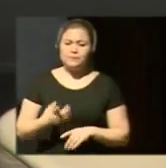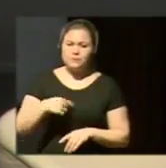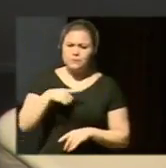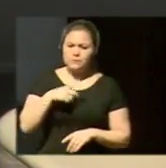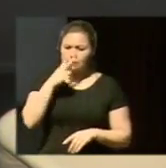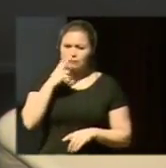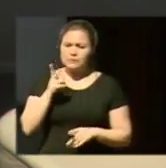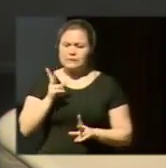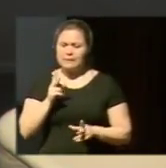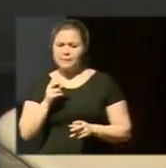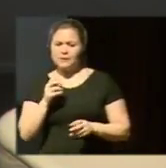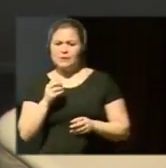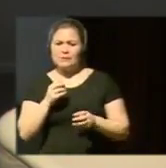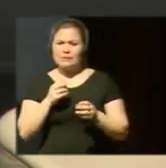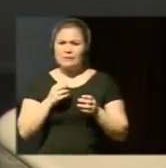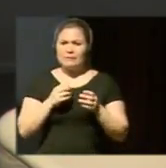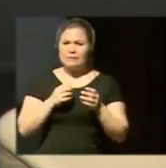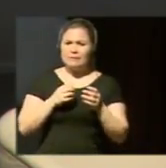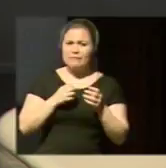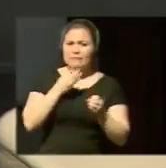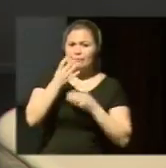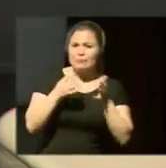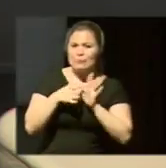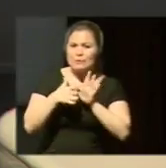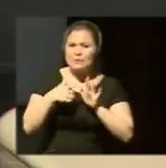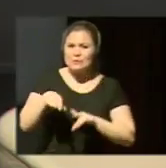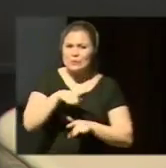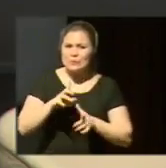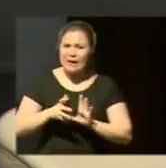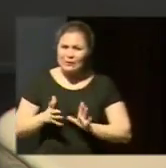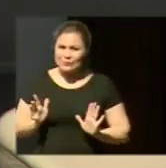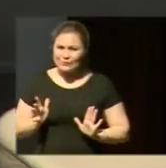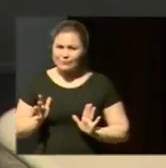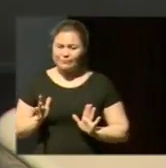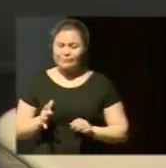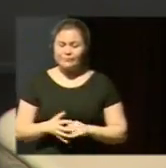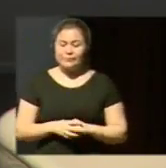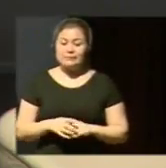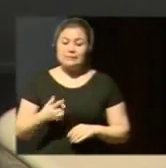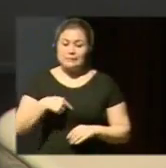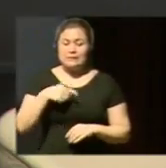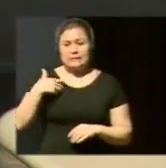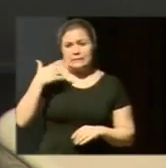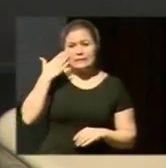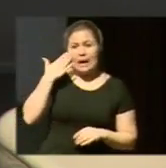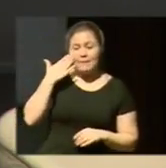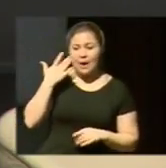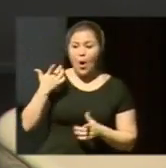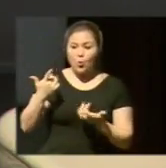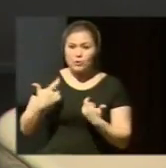gente fica revelando os seus dados, ou seja, a gente sabe